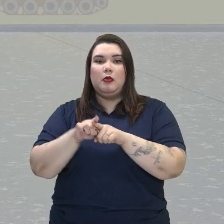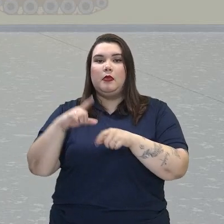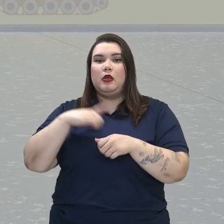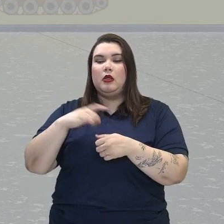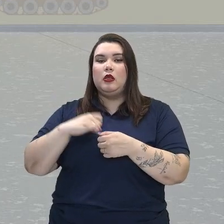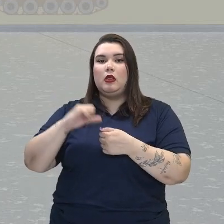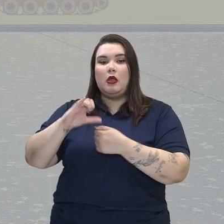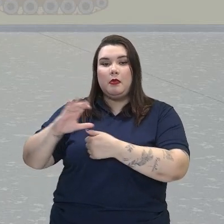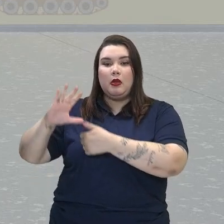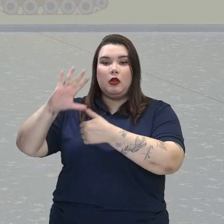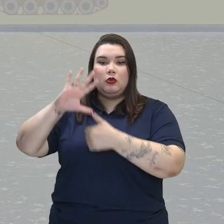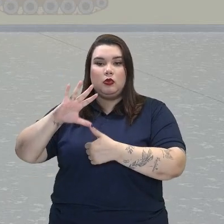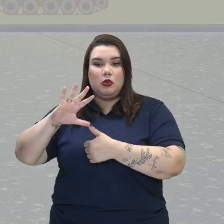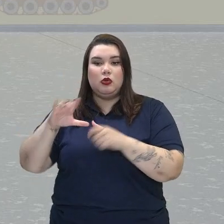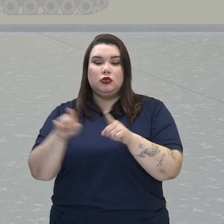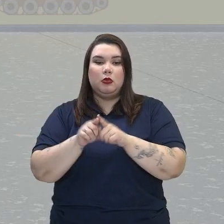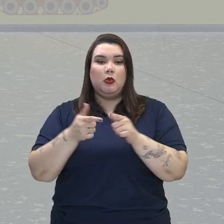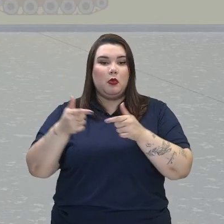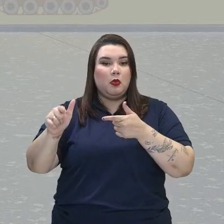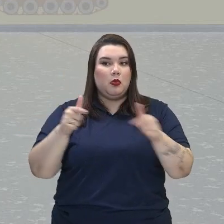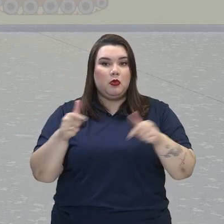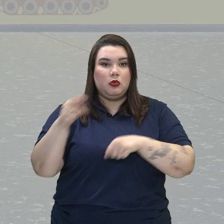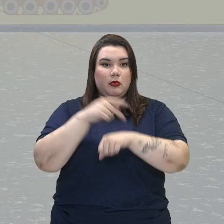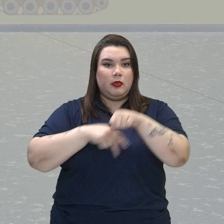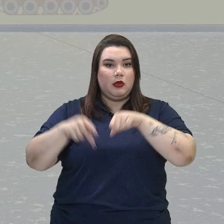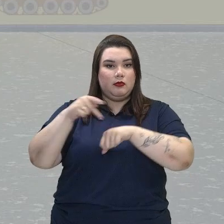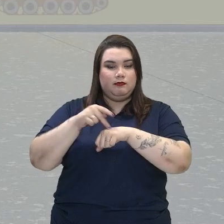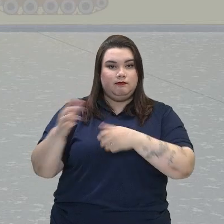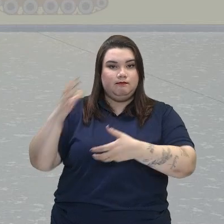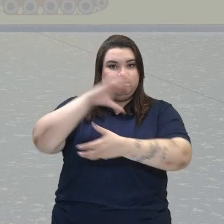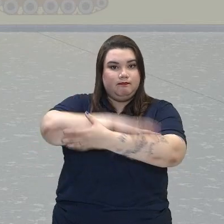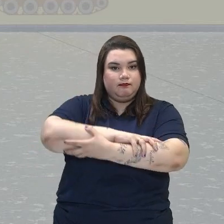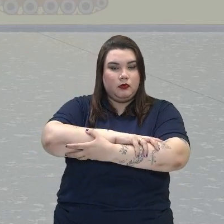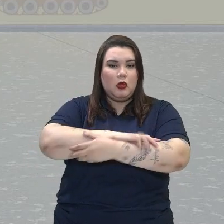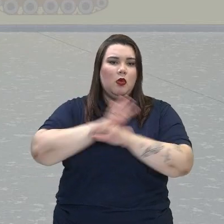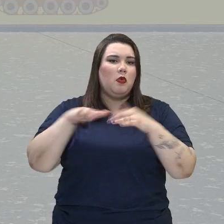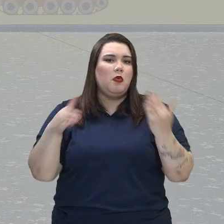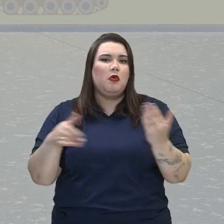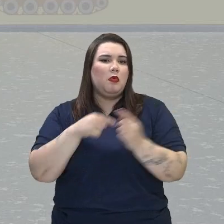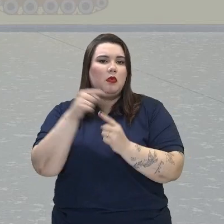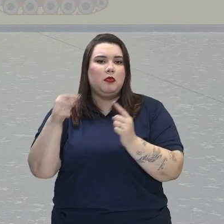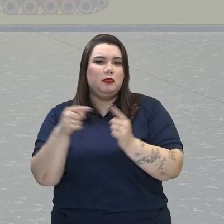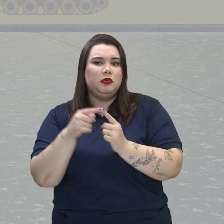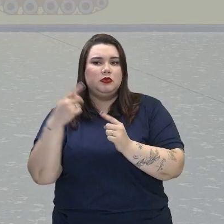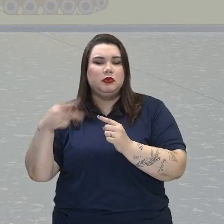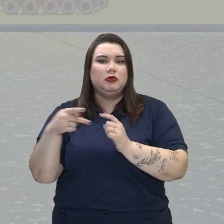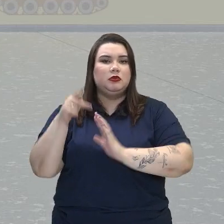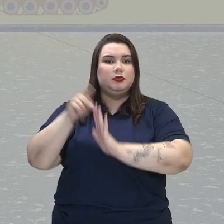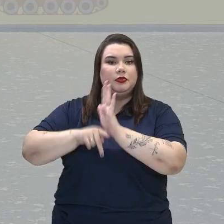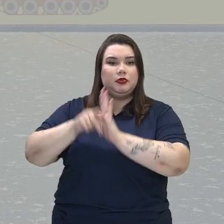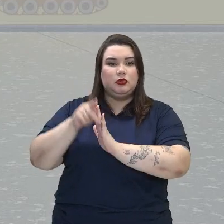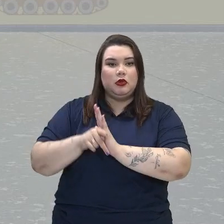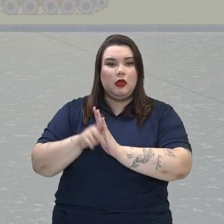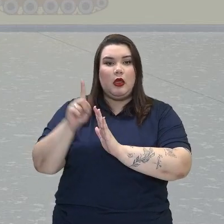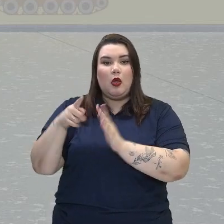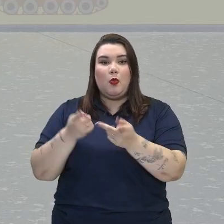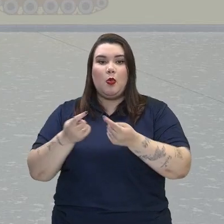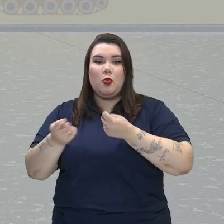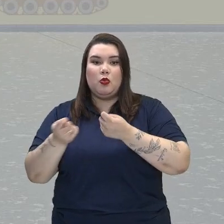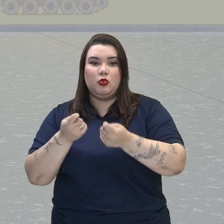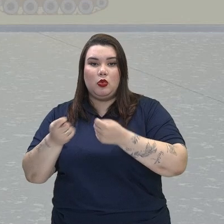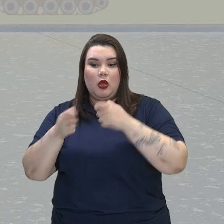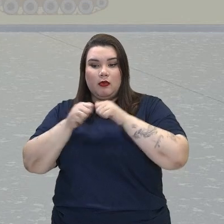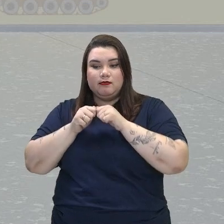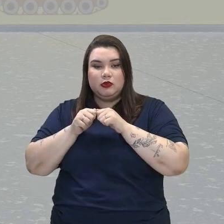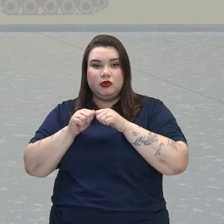outros aliados. Qual era o objetivo da OTAN? O objetivo era conter a expansão soviética